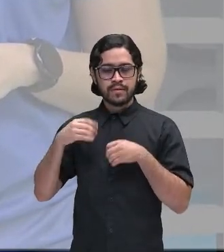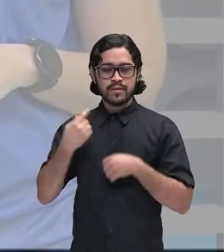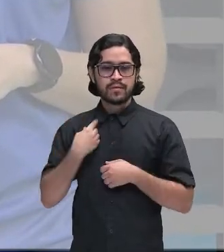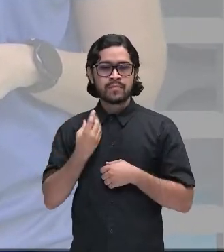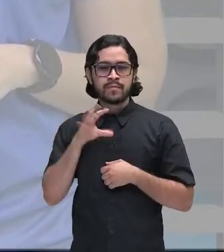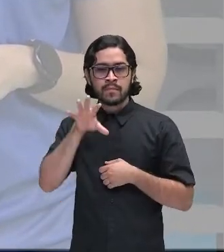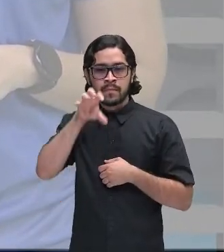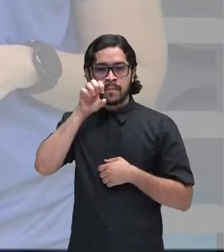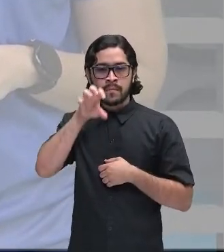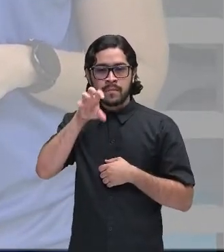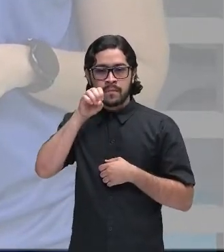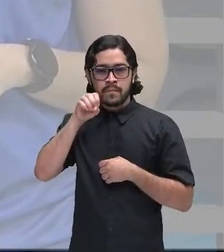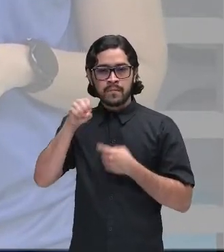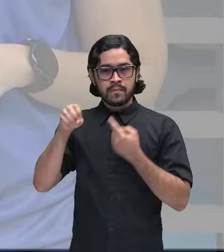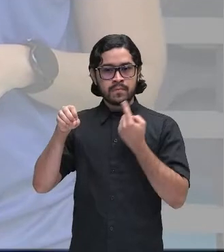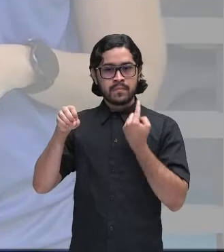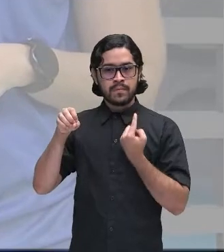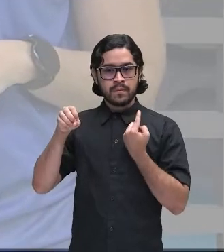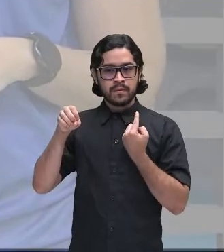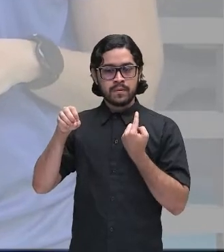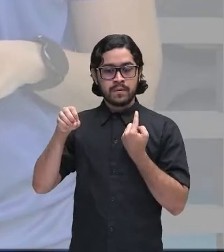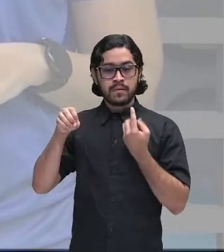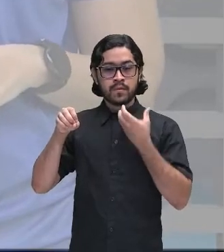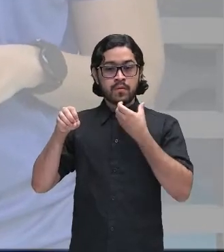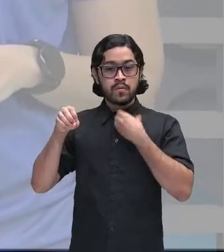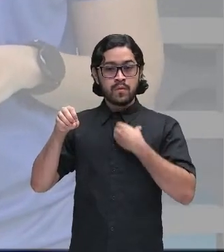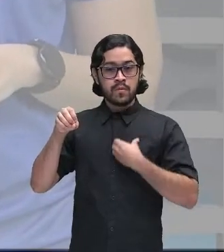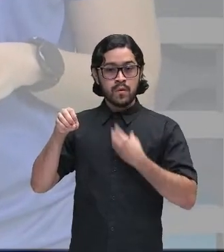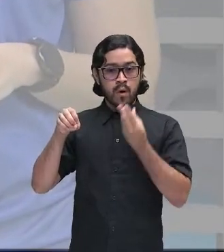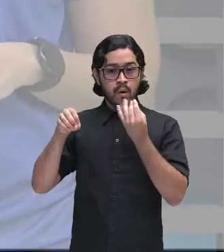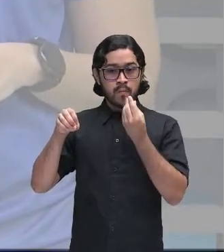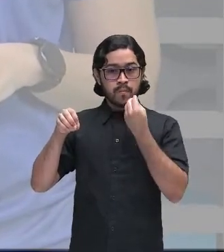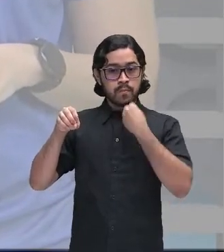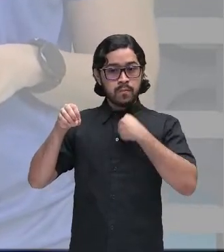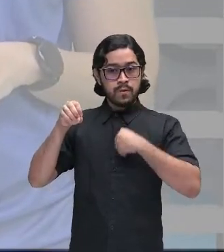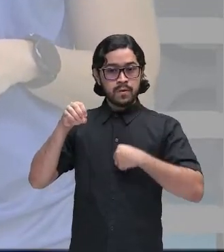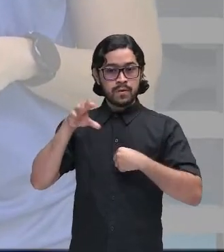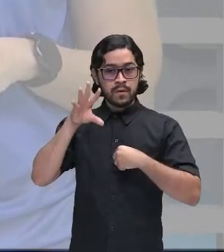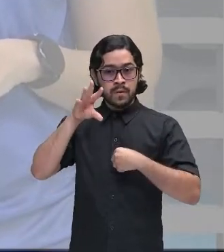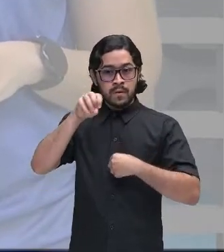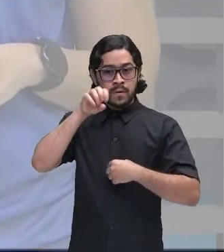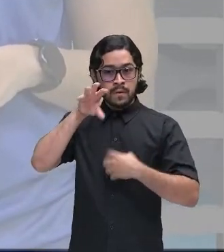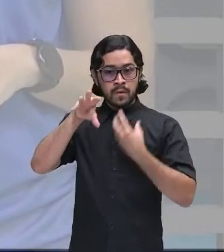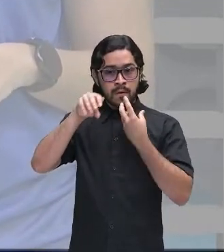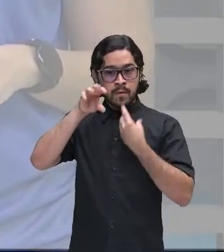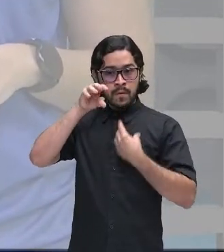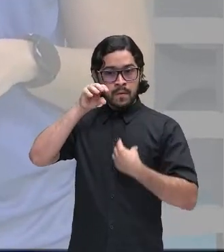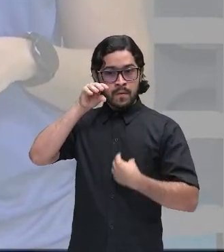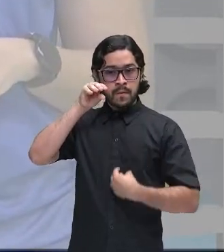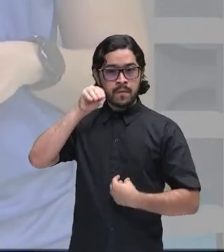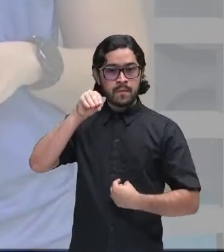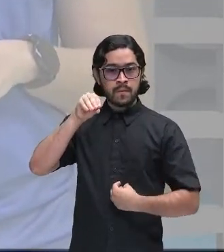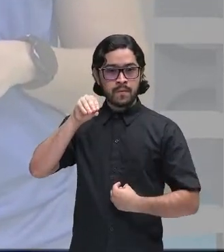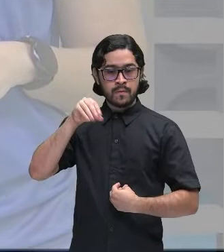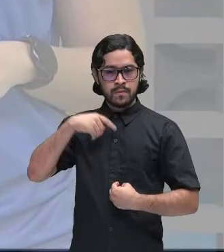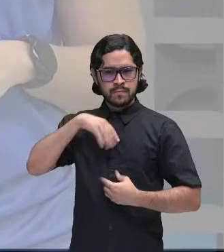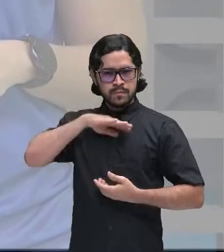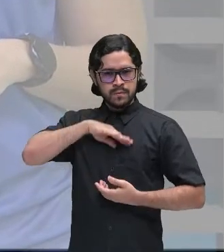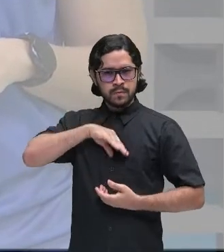começou a fechar alguns pontos para que empurre o bolo alimentar até chegar ao